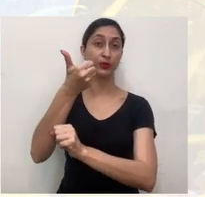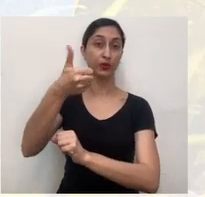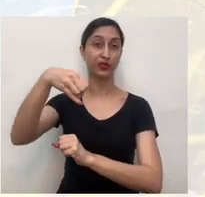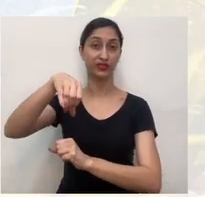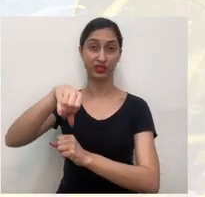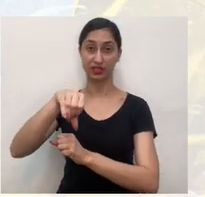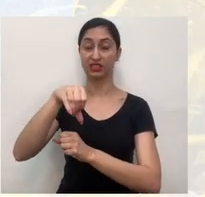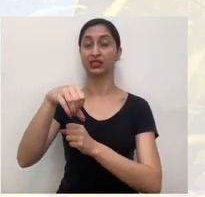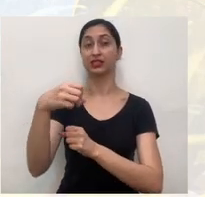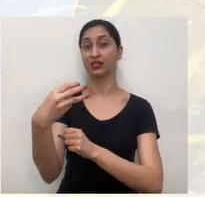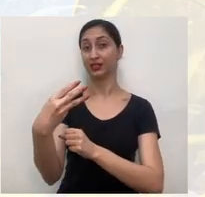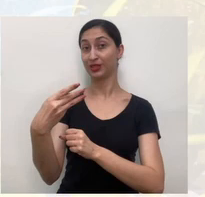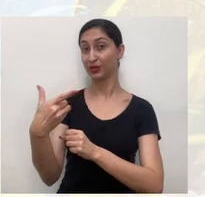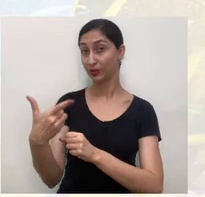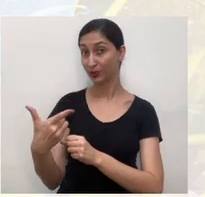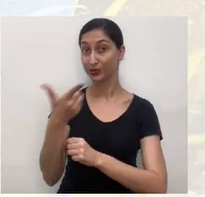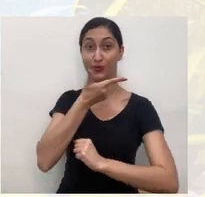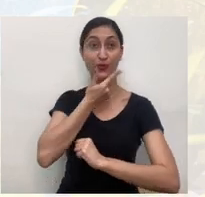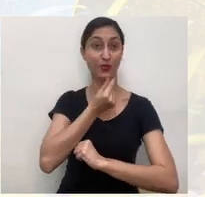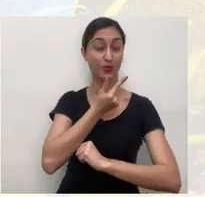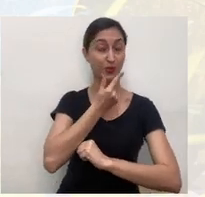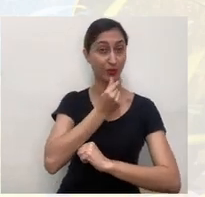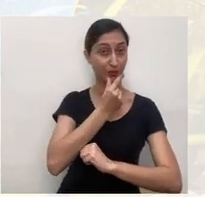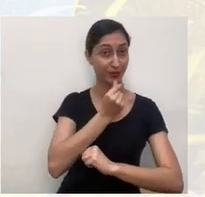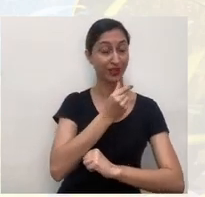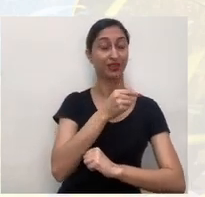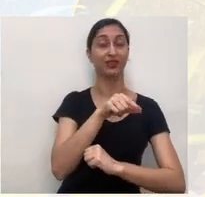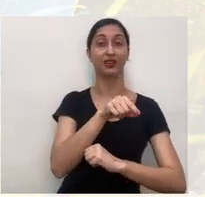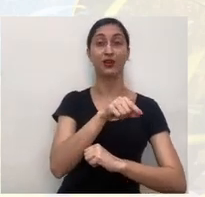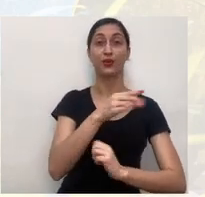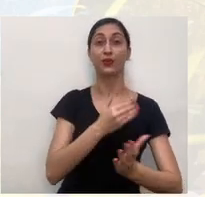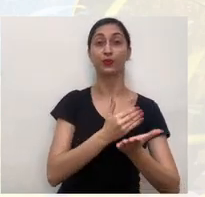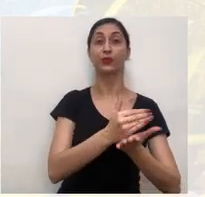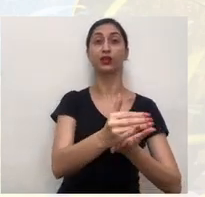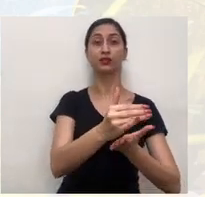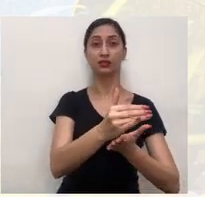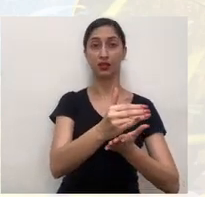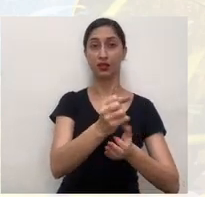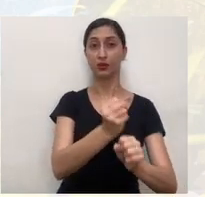1932. Burle Marx começou a projetar em